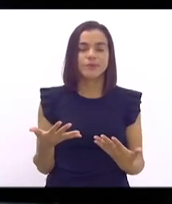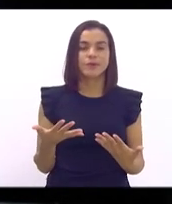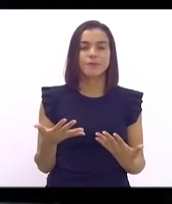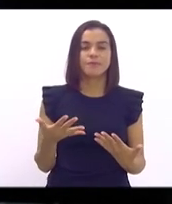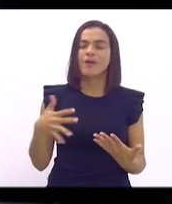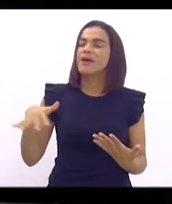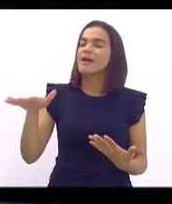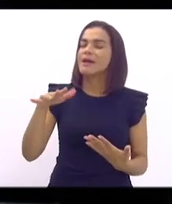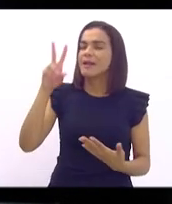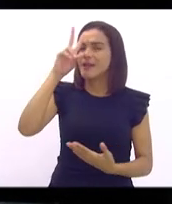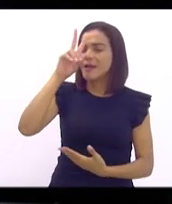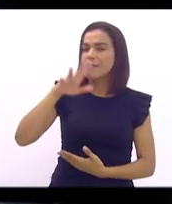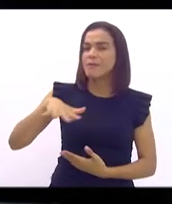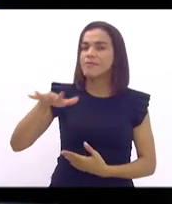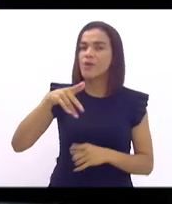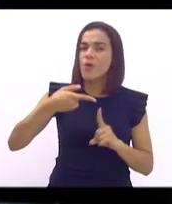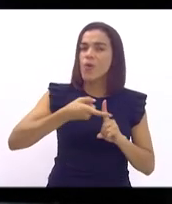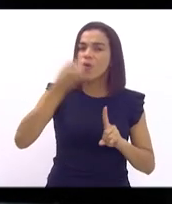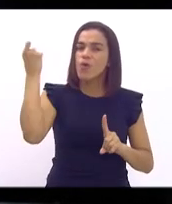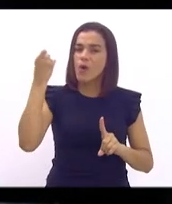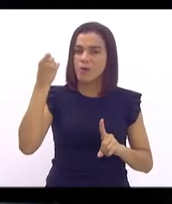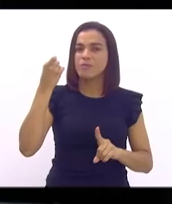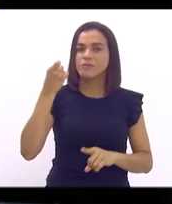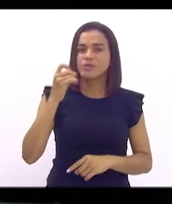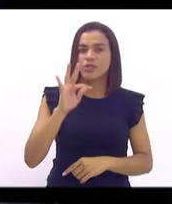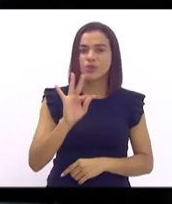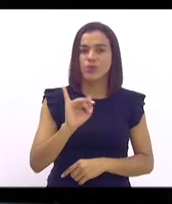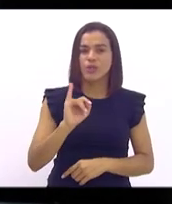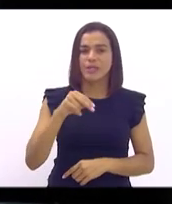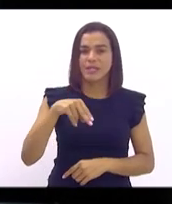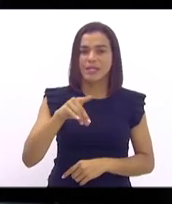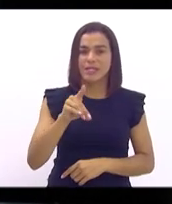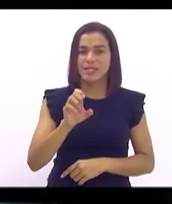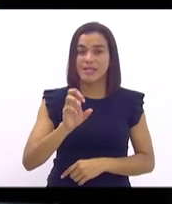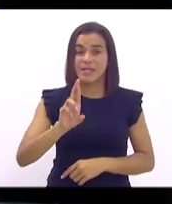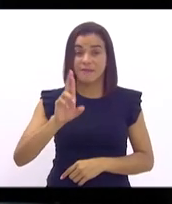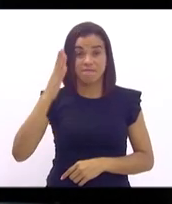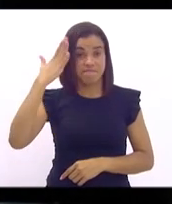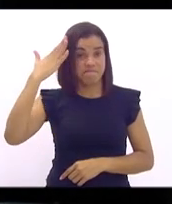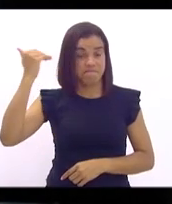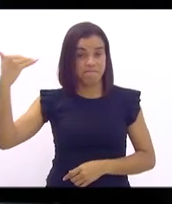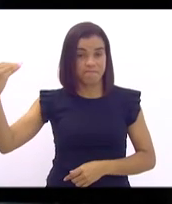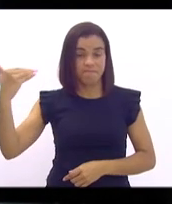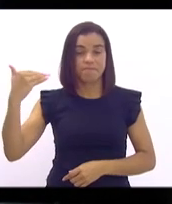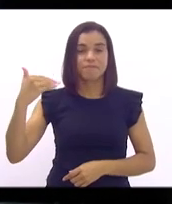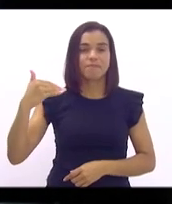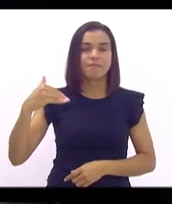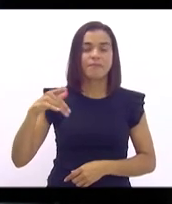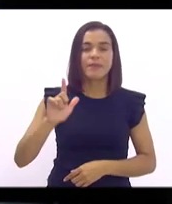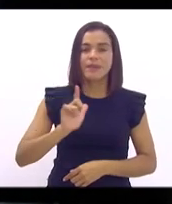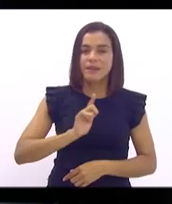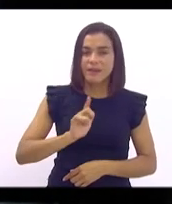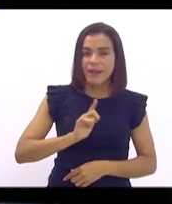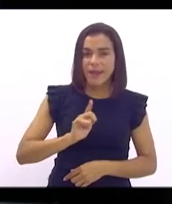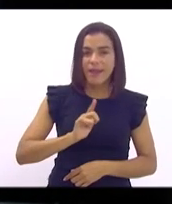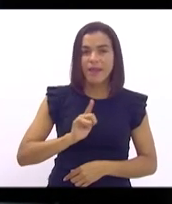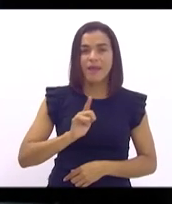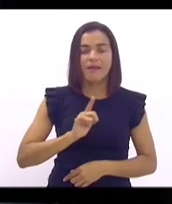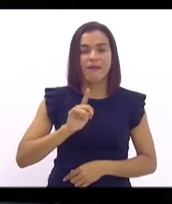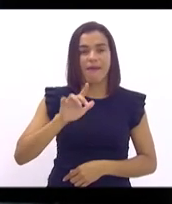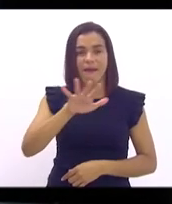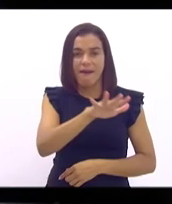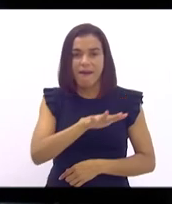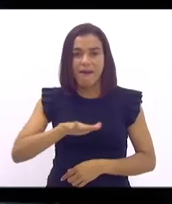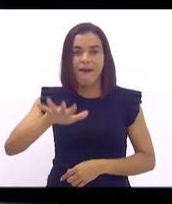aquele caso do golpista do Tinder, muito famoso. E aí a gente tem o meio